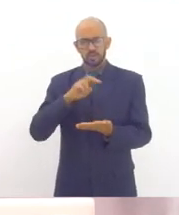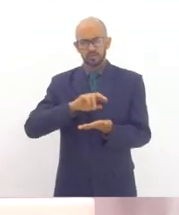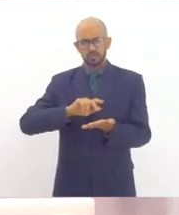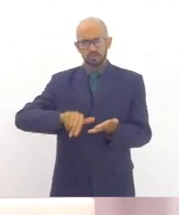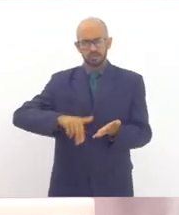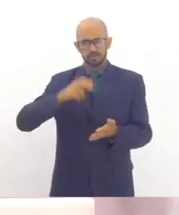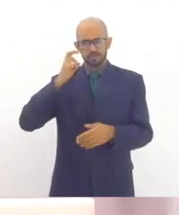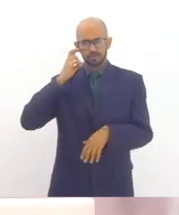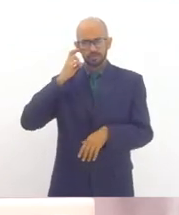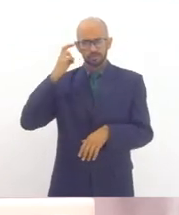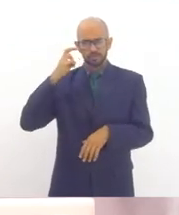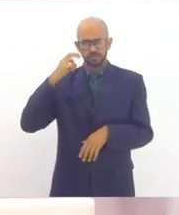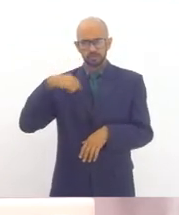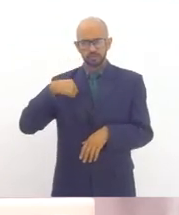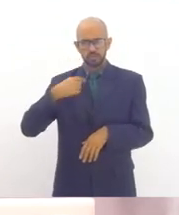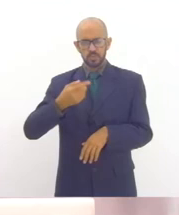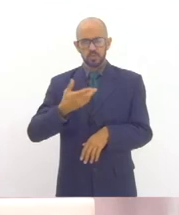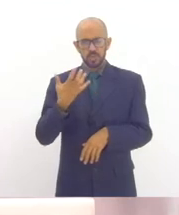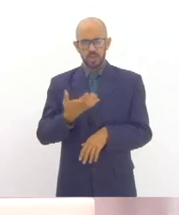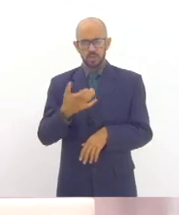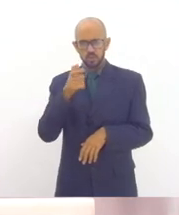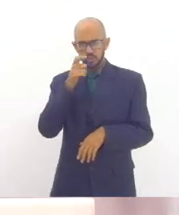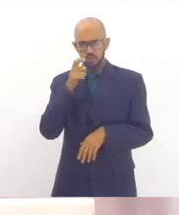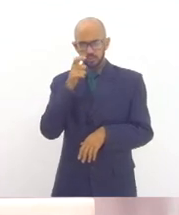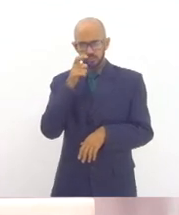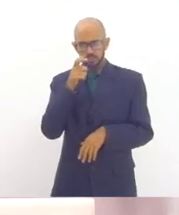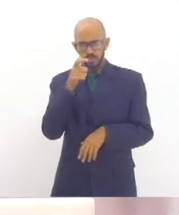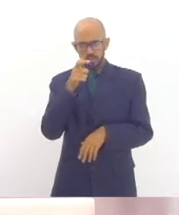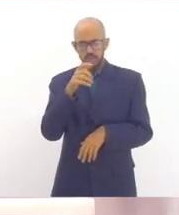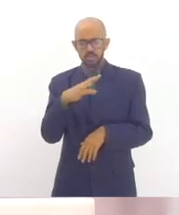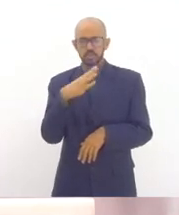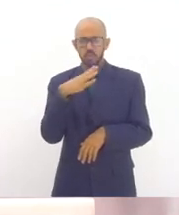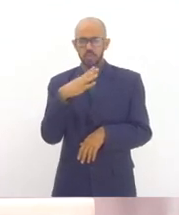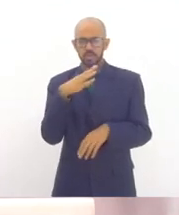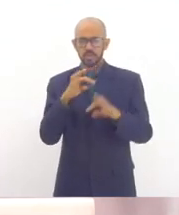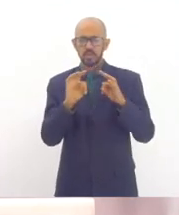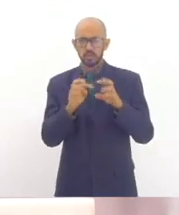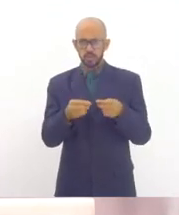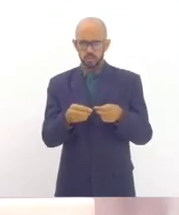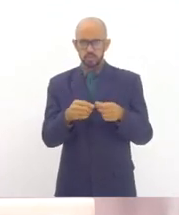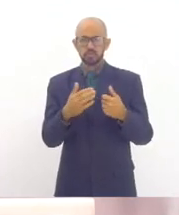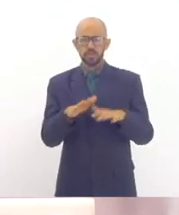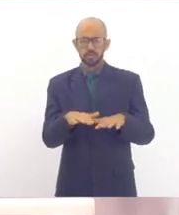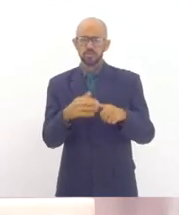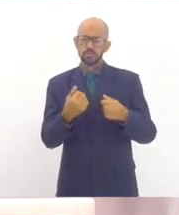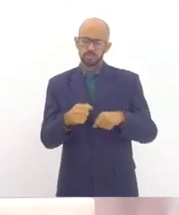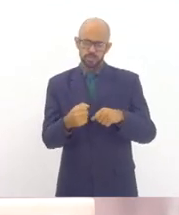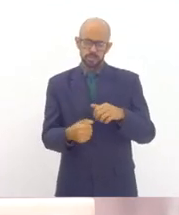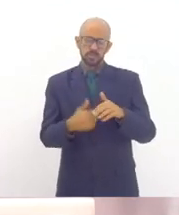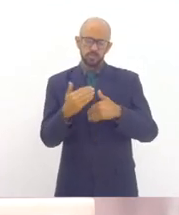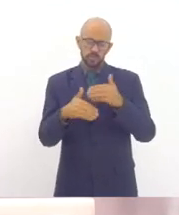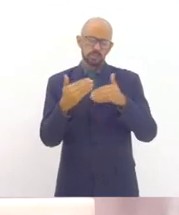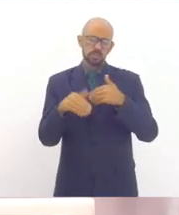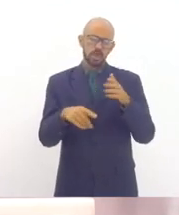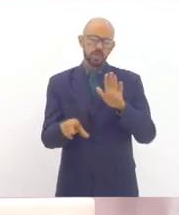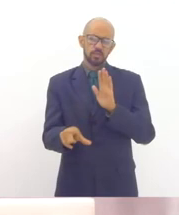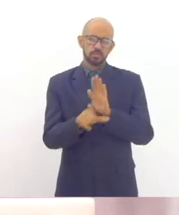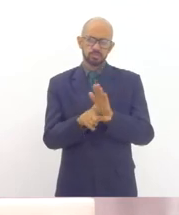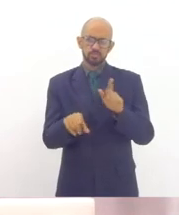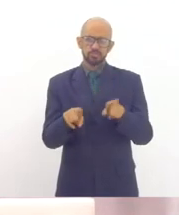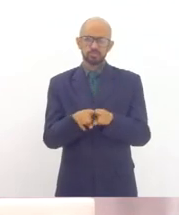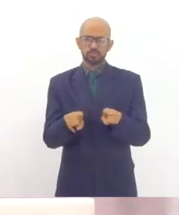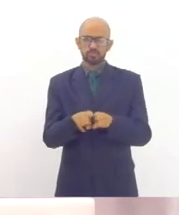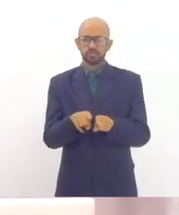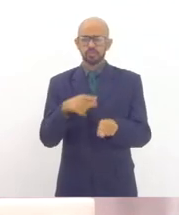busco conhecer todas, e a gente precisa avançar em algumas regulamentações específicas sobre elas. A gente tem professores de diferentes campos de